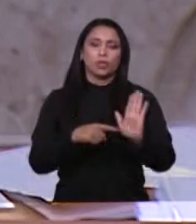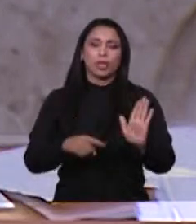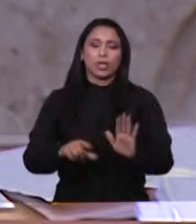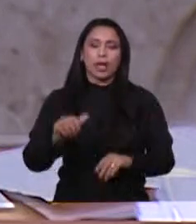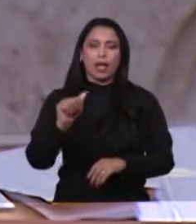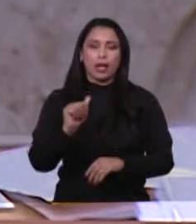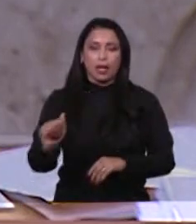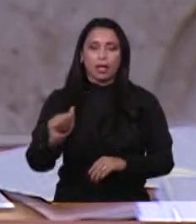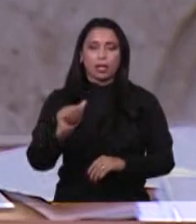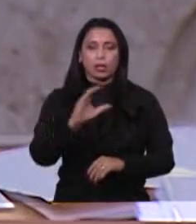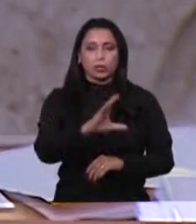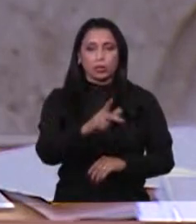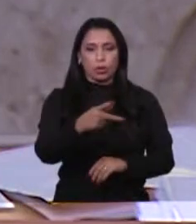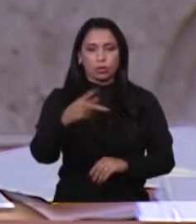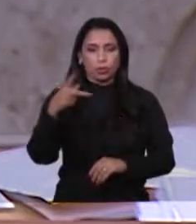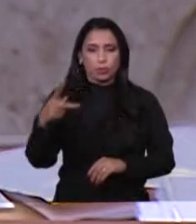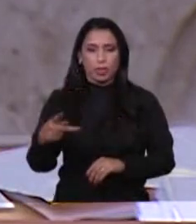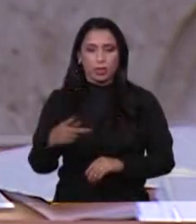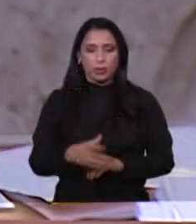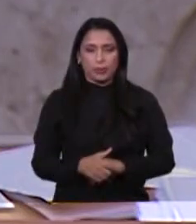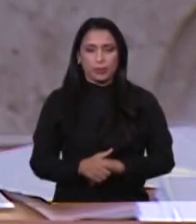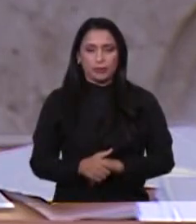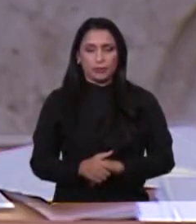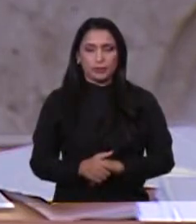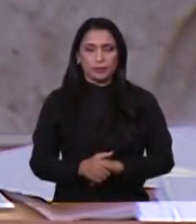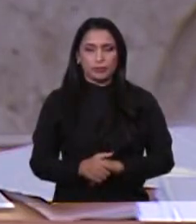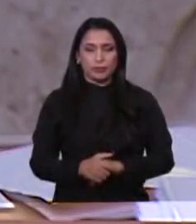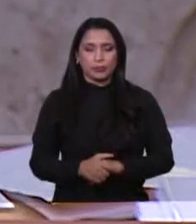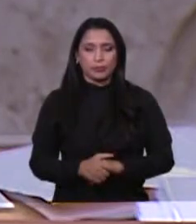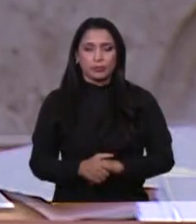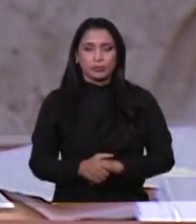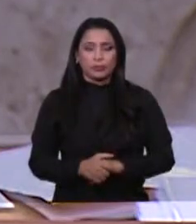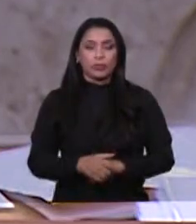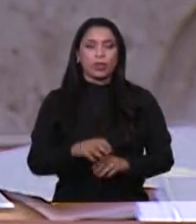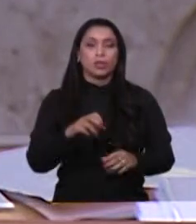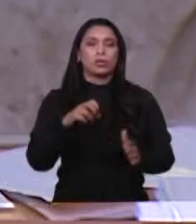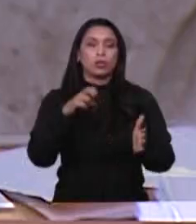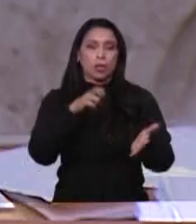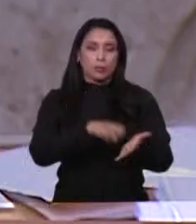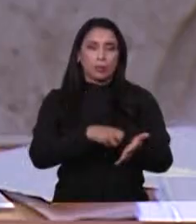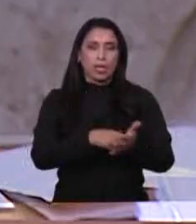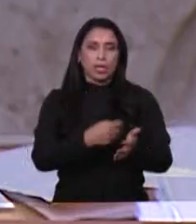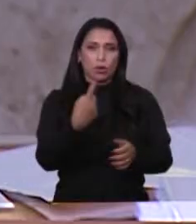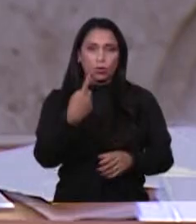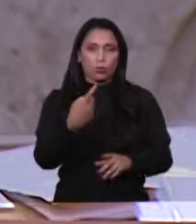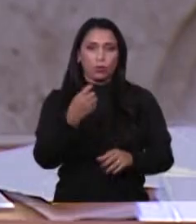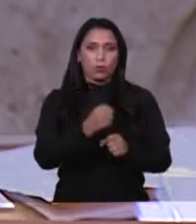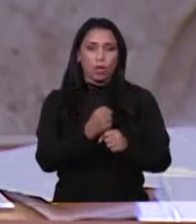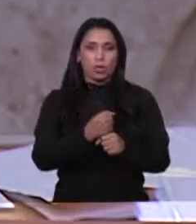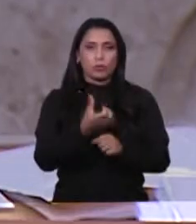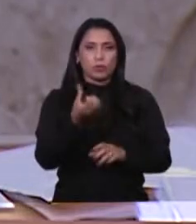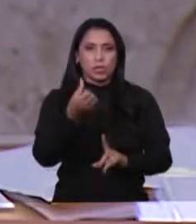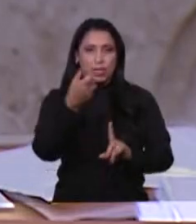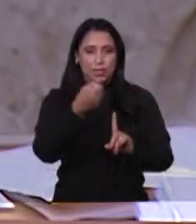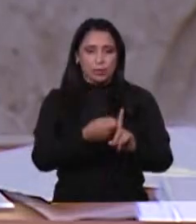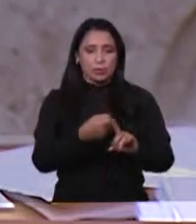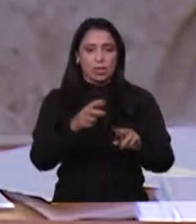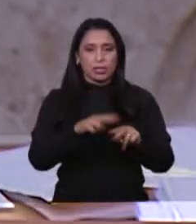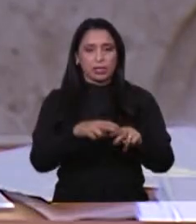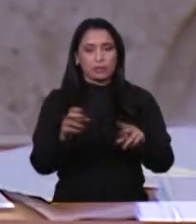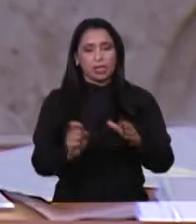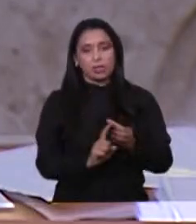Código Penal. E, no caso da pena de 1 ano e 6 meses de detenção, fixando o